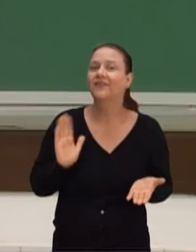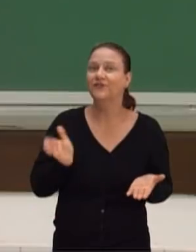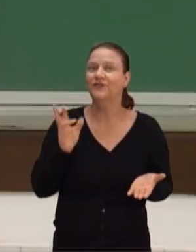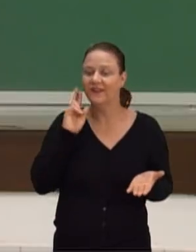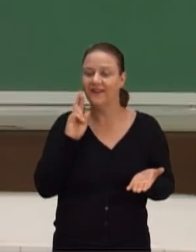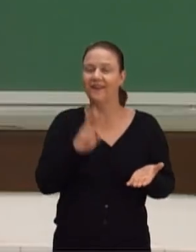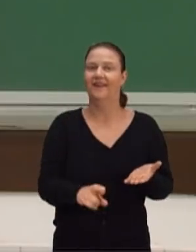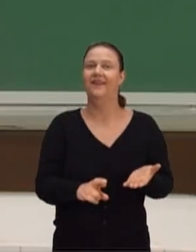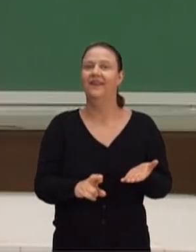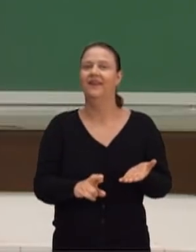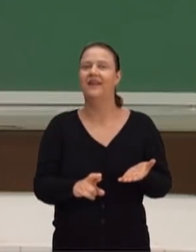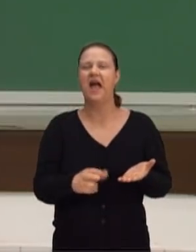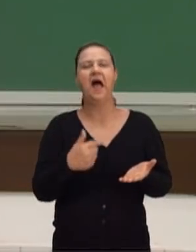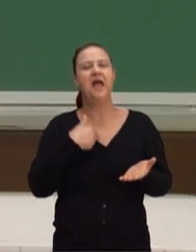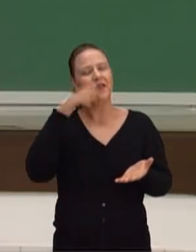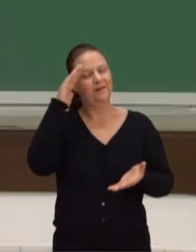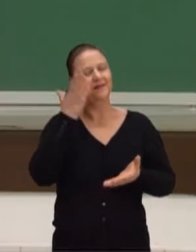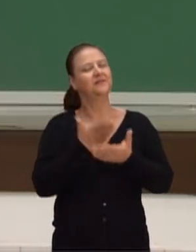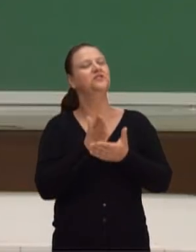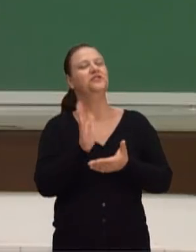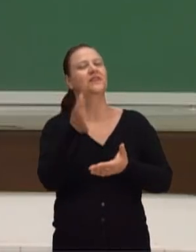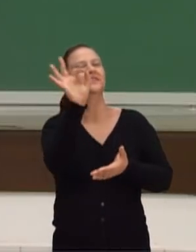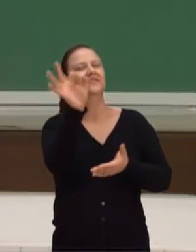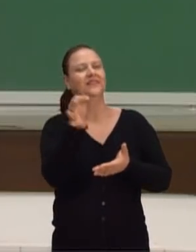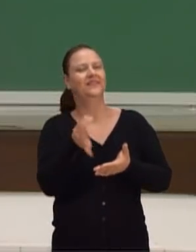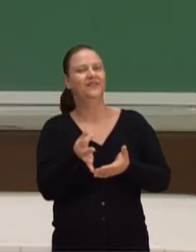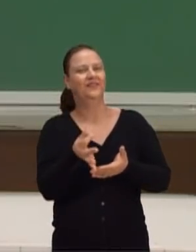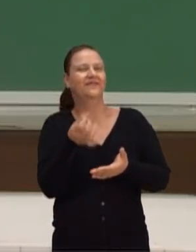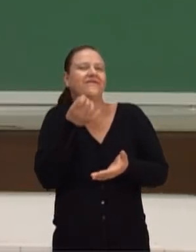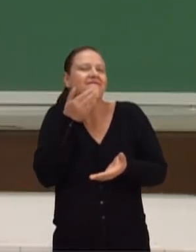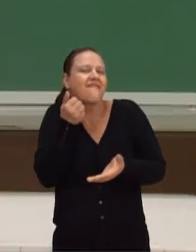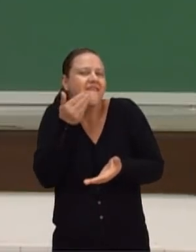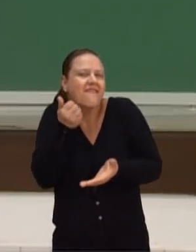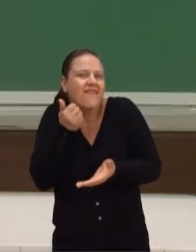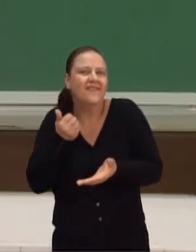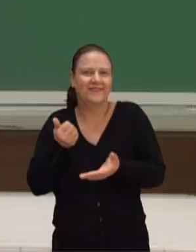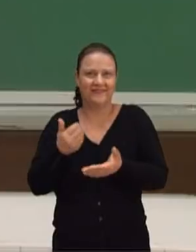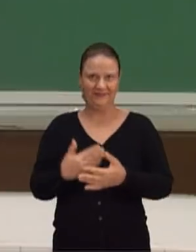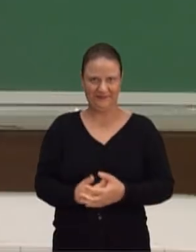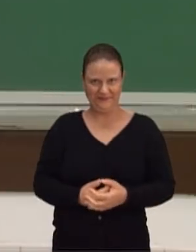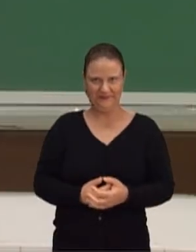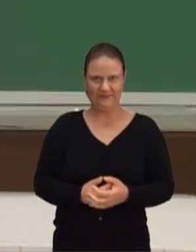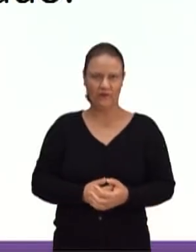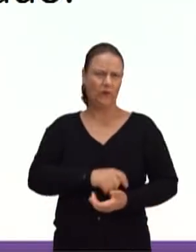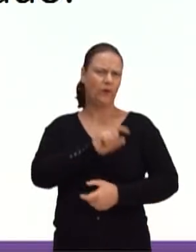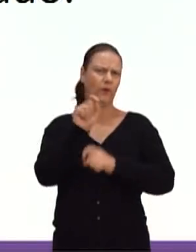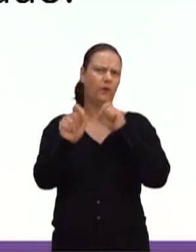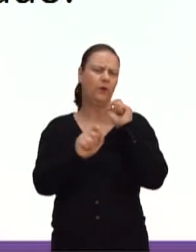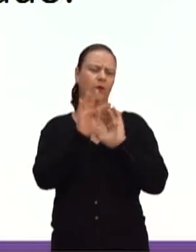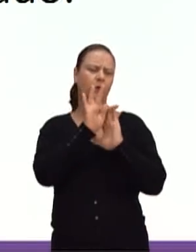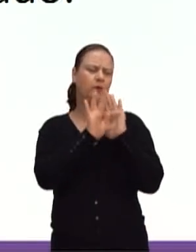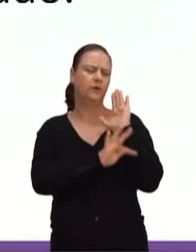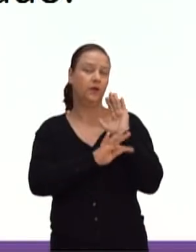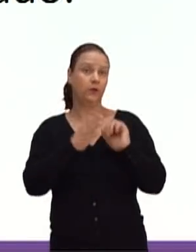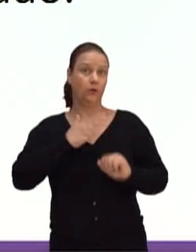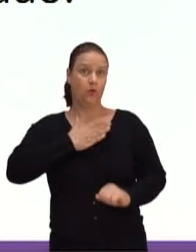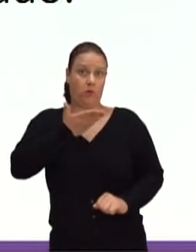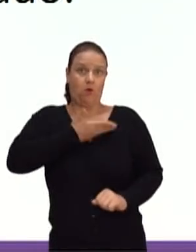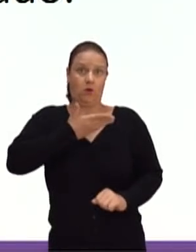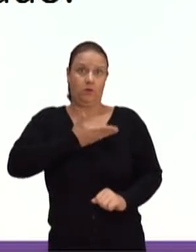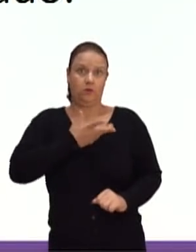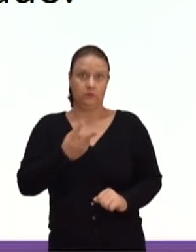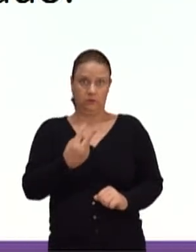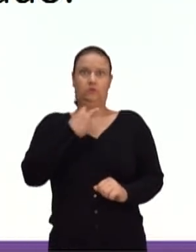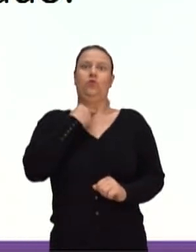Respondeu? Eu acho que você acertou, essa estava fácil, né? Vamos lá? O que o texto do meu colega não